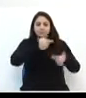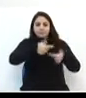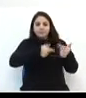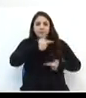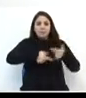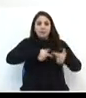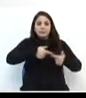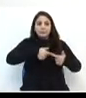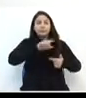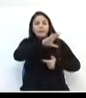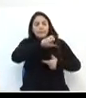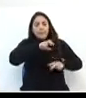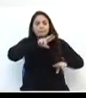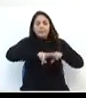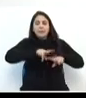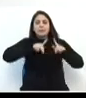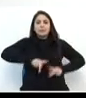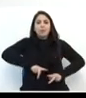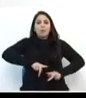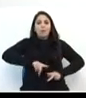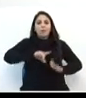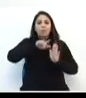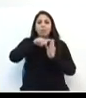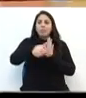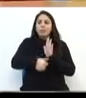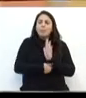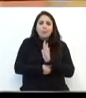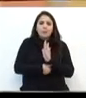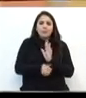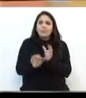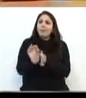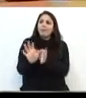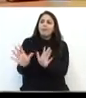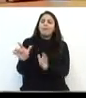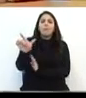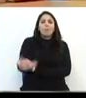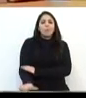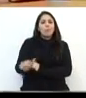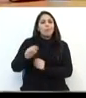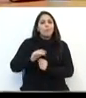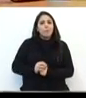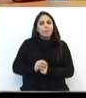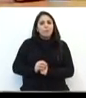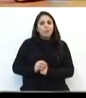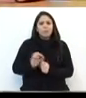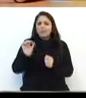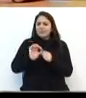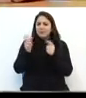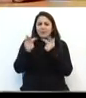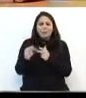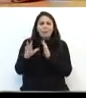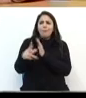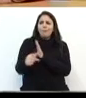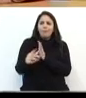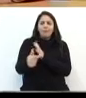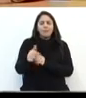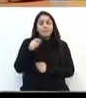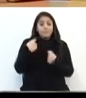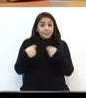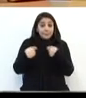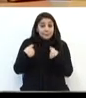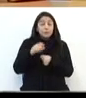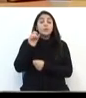trabalho, prendendo os bandidos, mas logo em seguida eles estão na rua de novo cometendo os mesmos crimes.